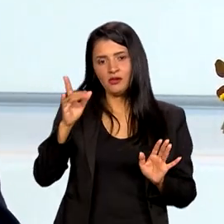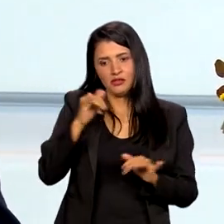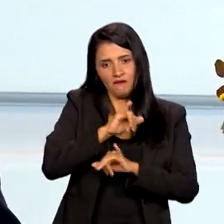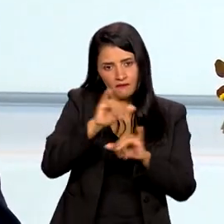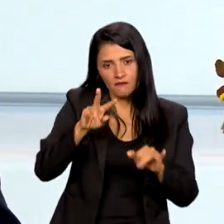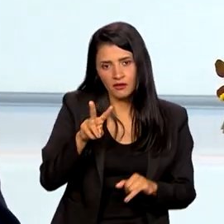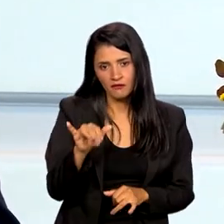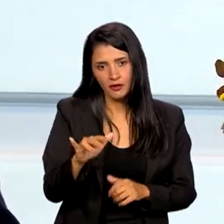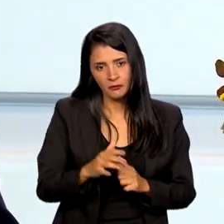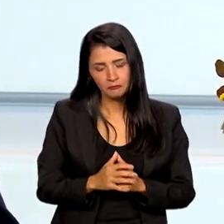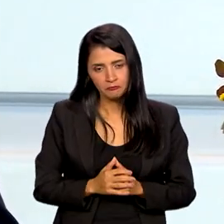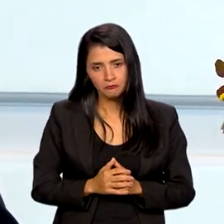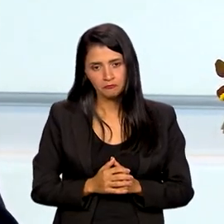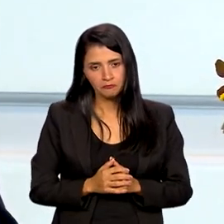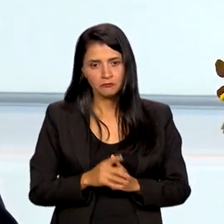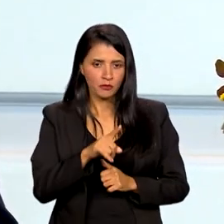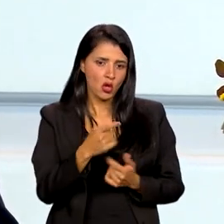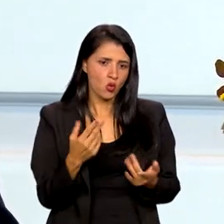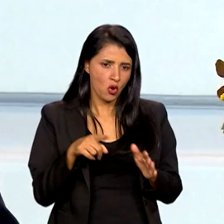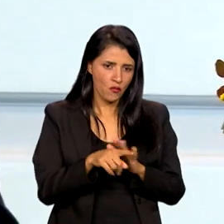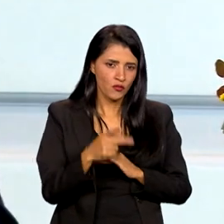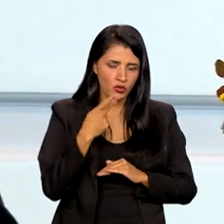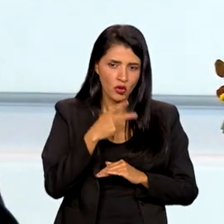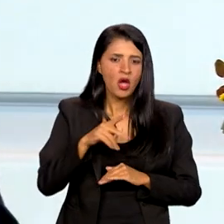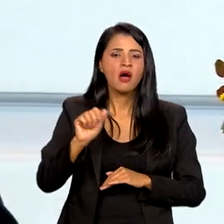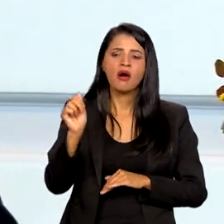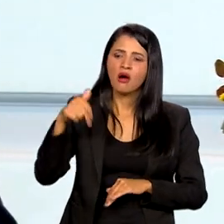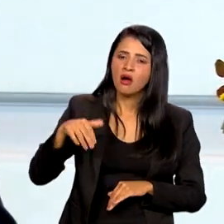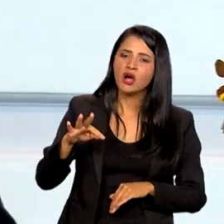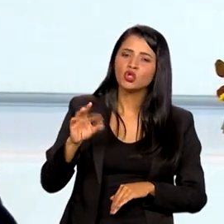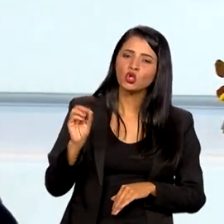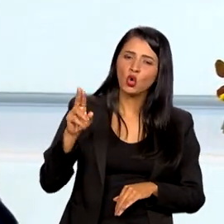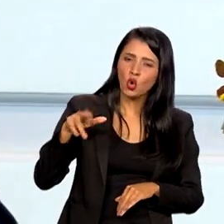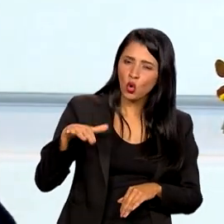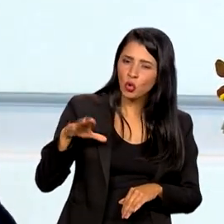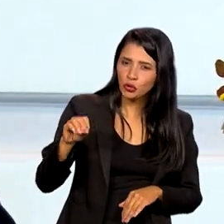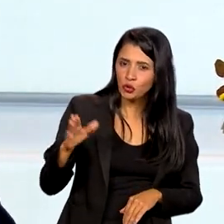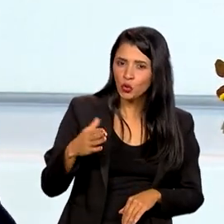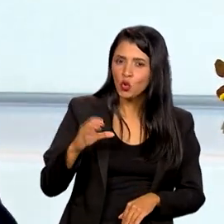anunciada. O Antônio Costa falou ontem.